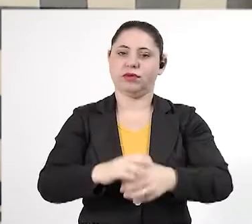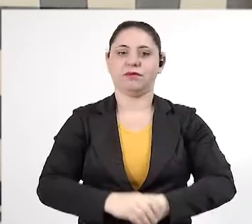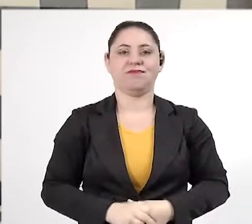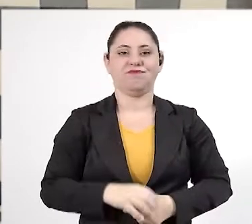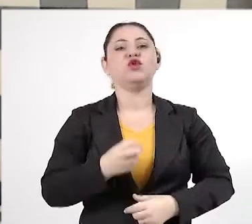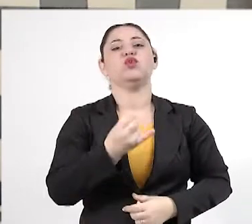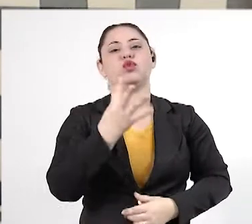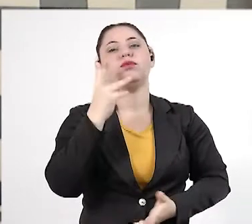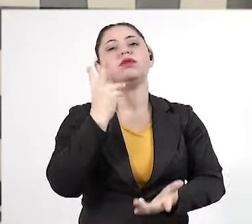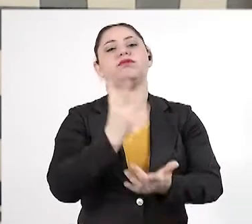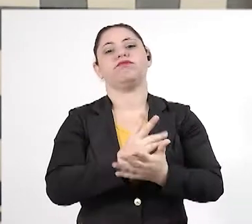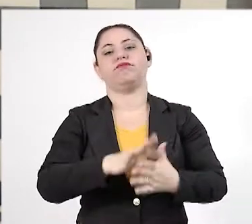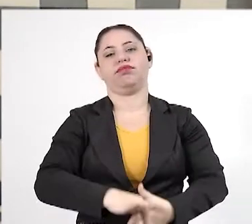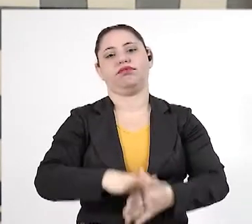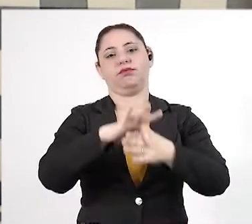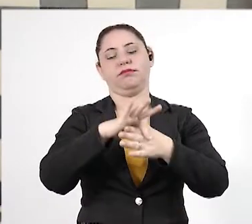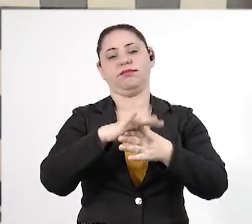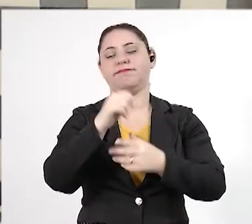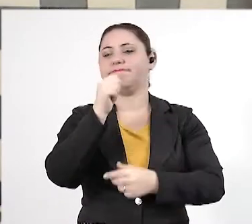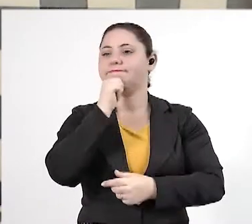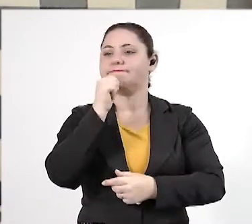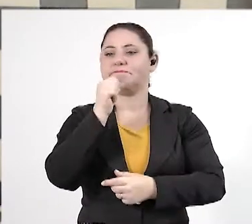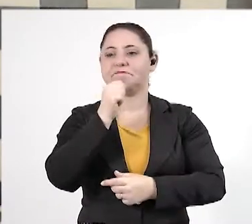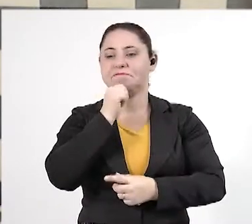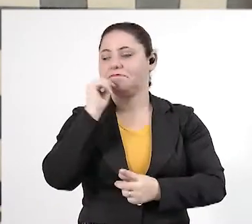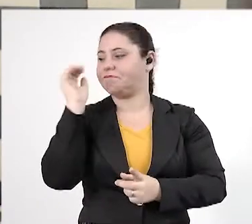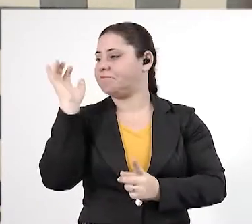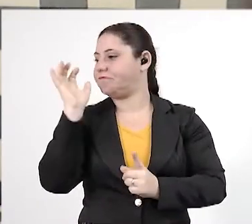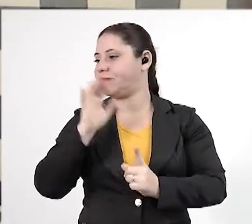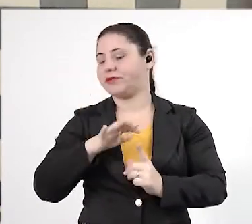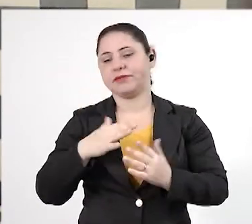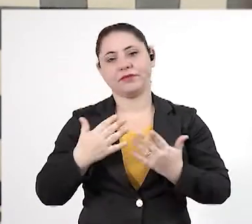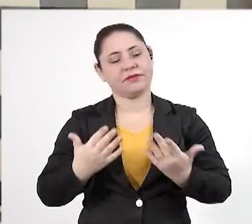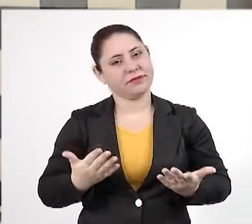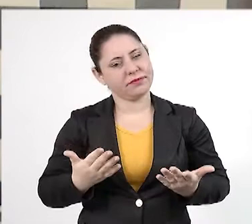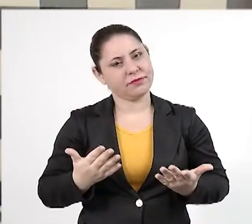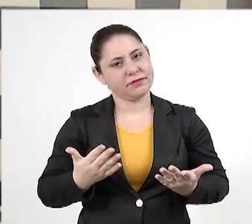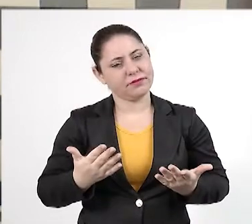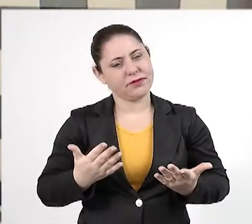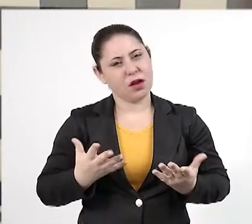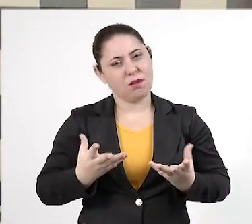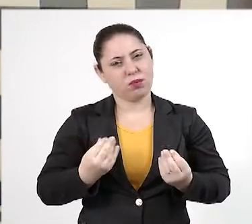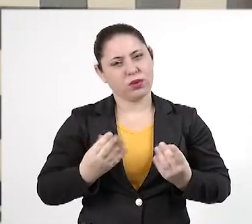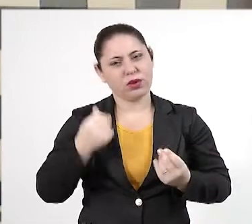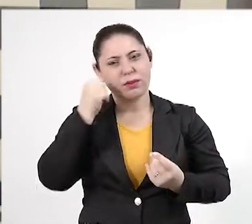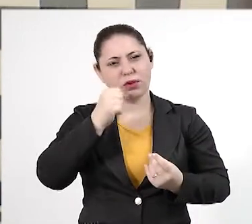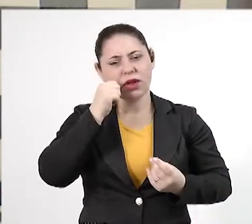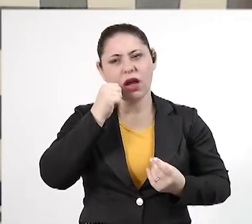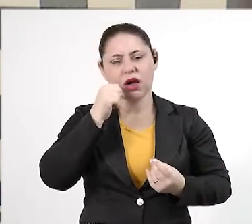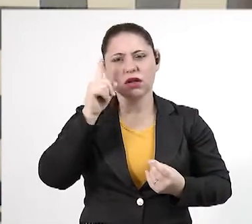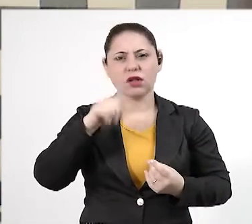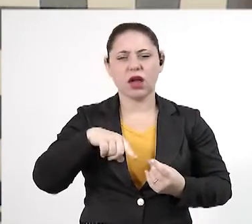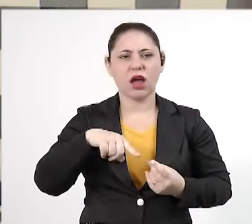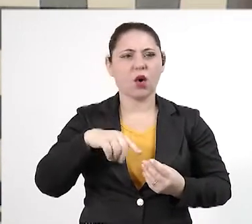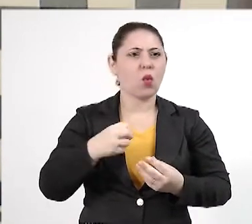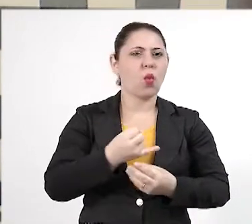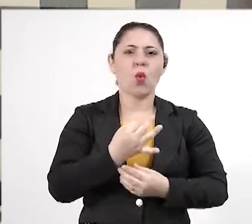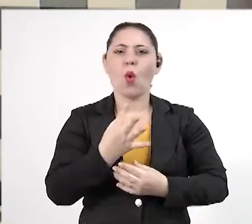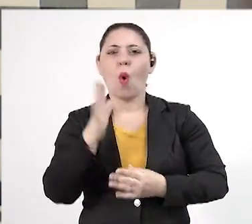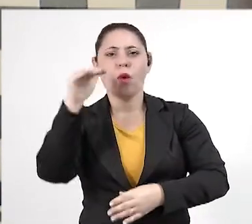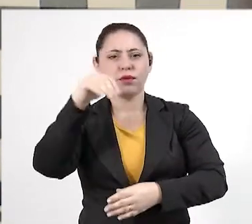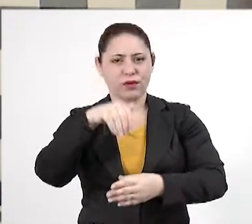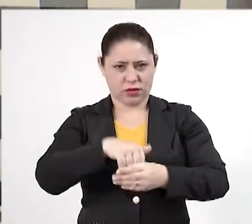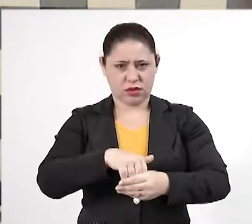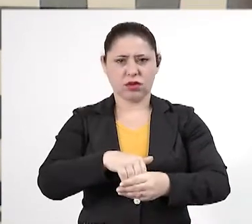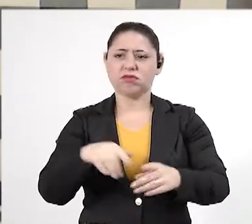a gente sempre vai destacar aqui, ainda são absurdos diante da maioria de mulheres que nós somos, inclusive